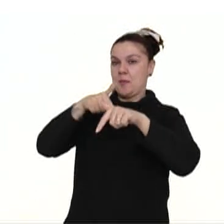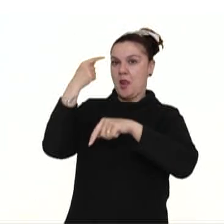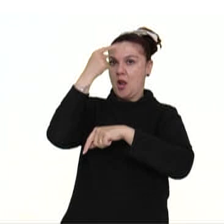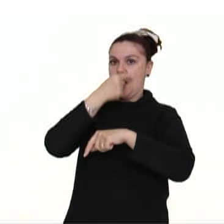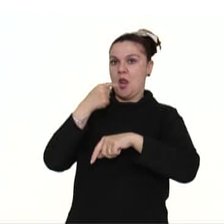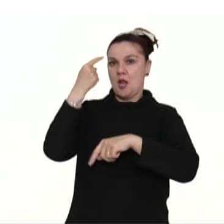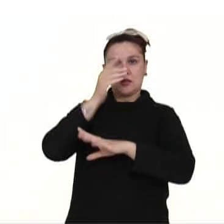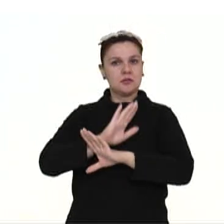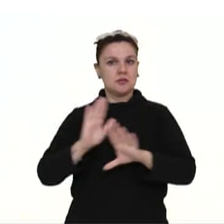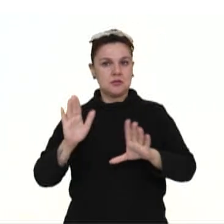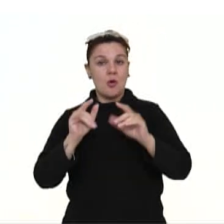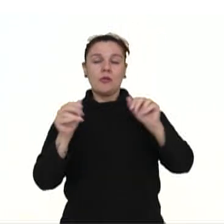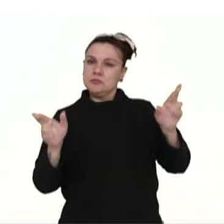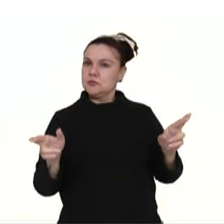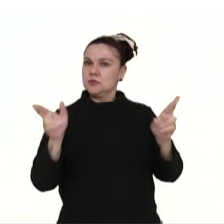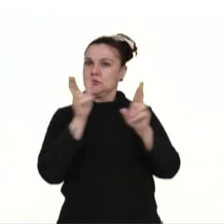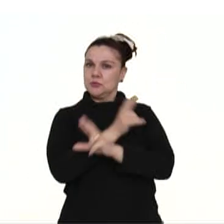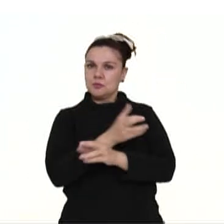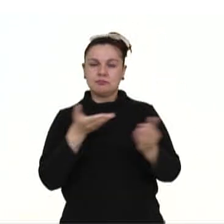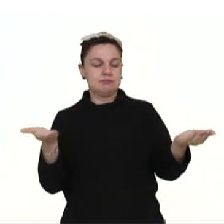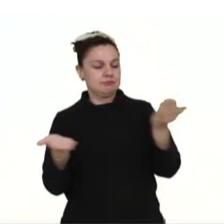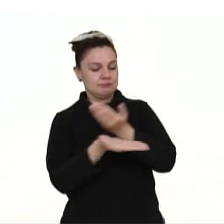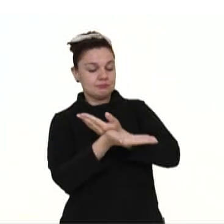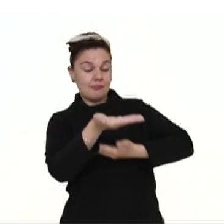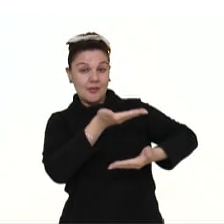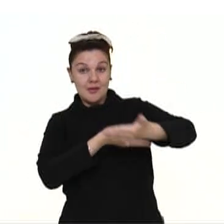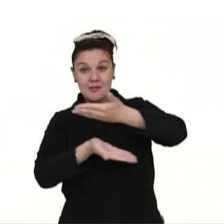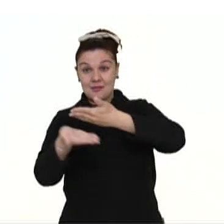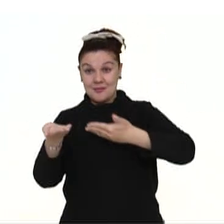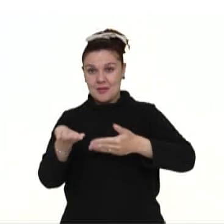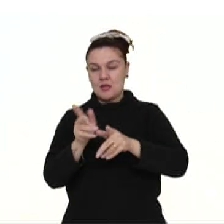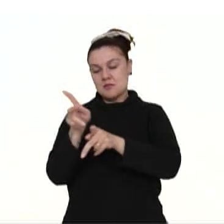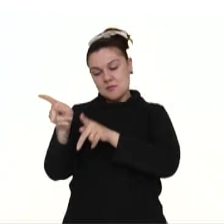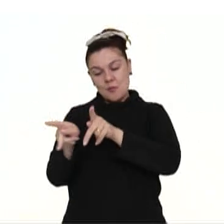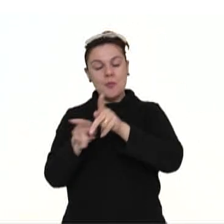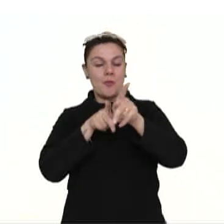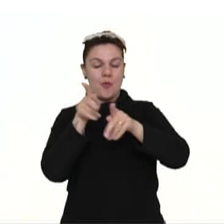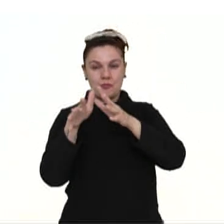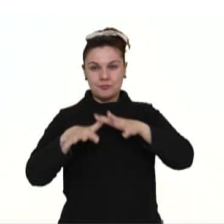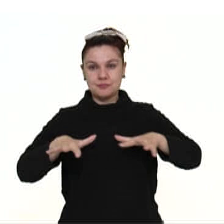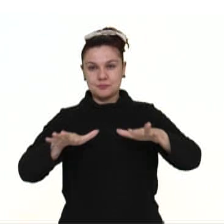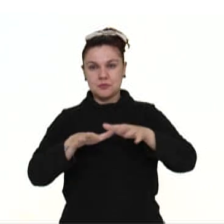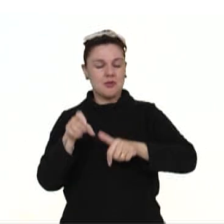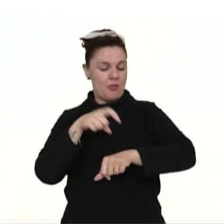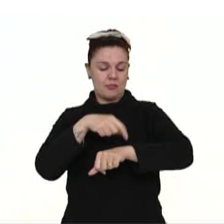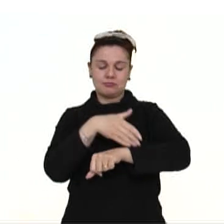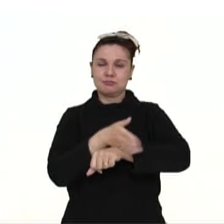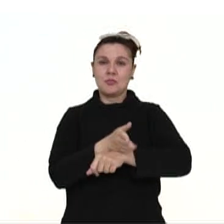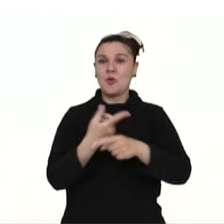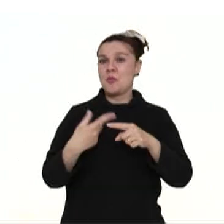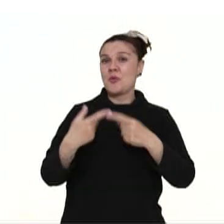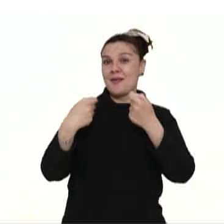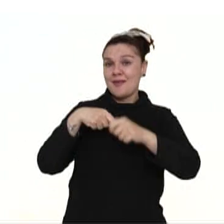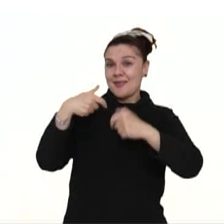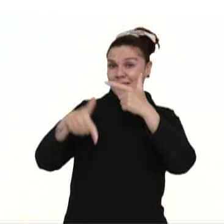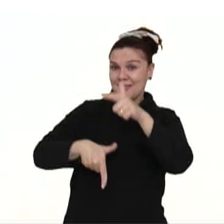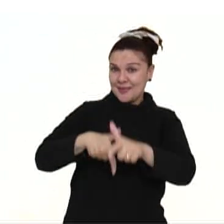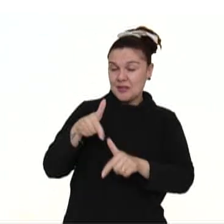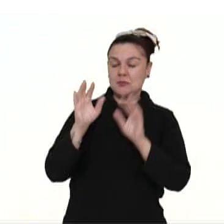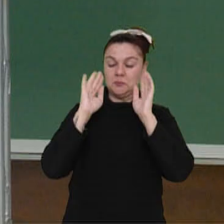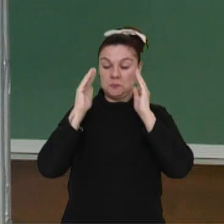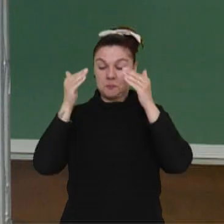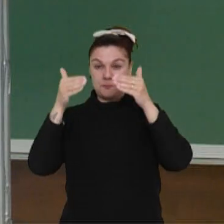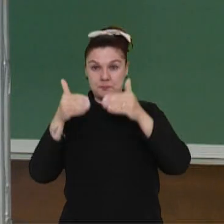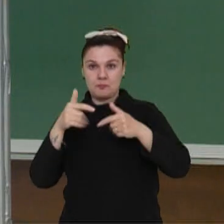agora. É tudo relacionado à vida social, né? Dedicavam um mínimo de horas, porque o que fosse trabalho mesmo,